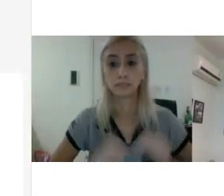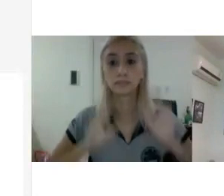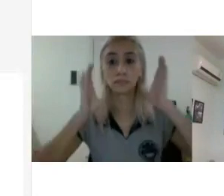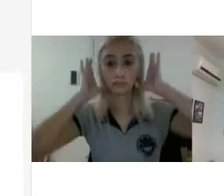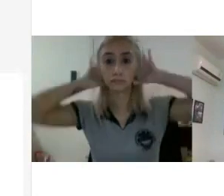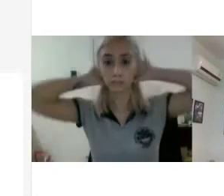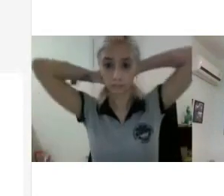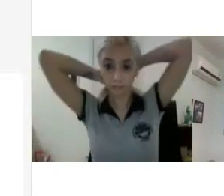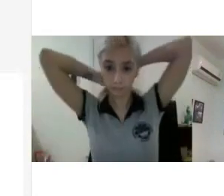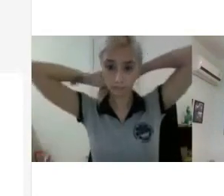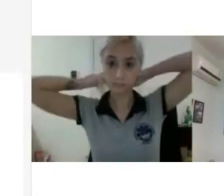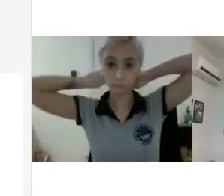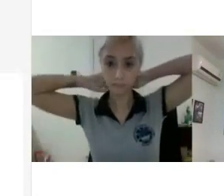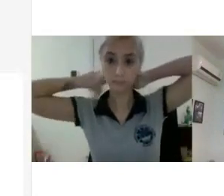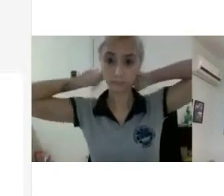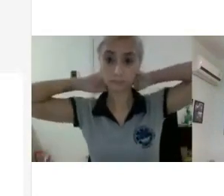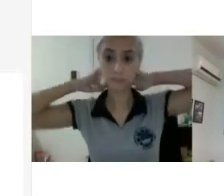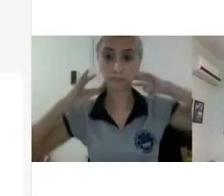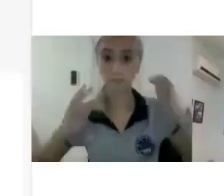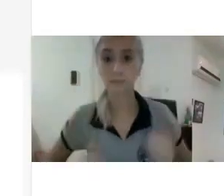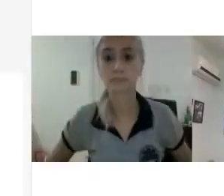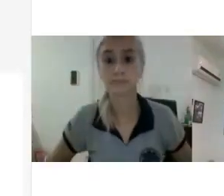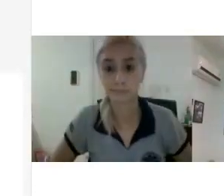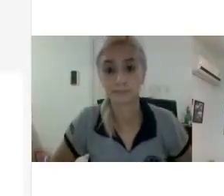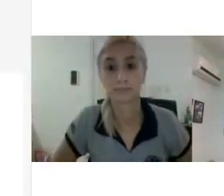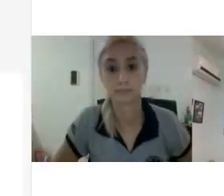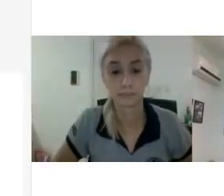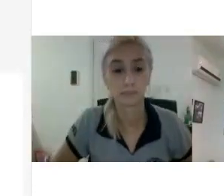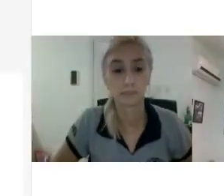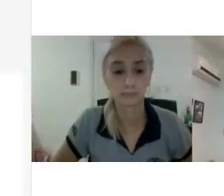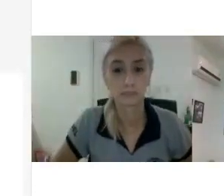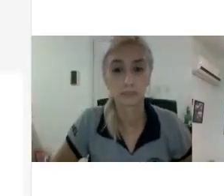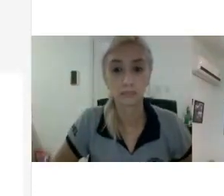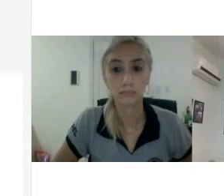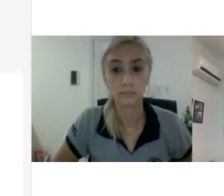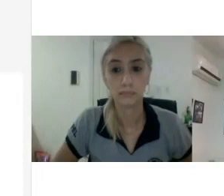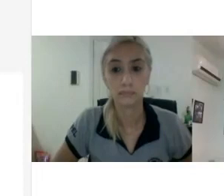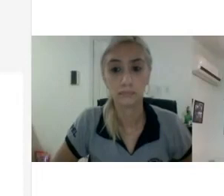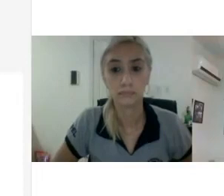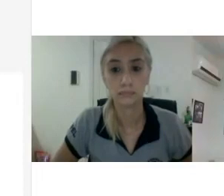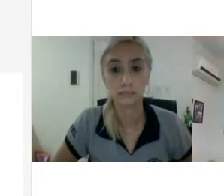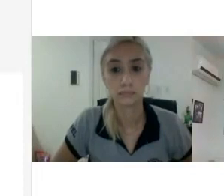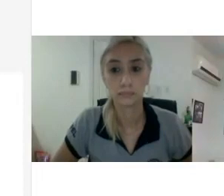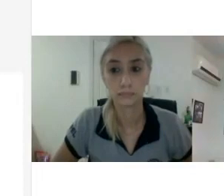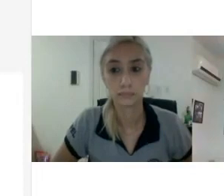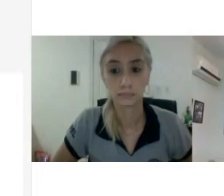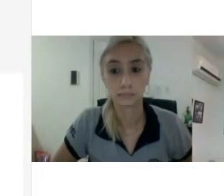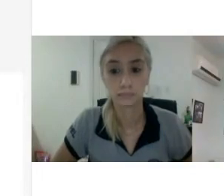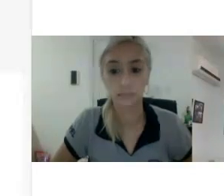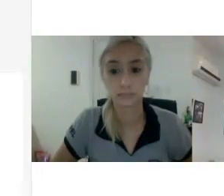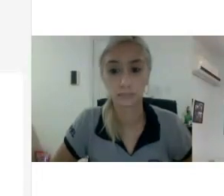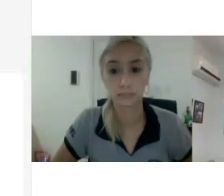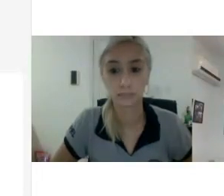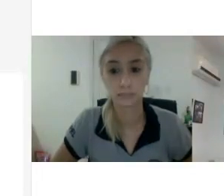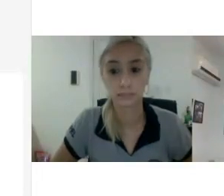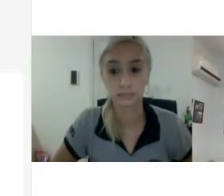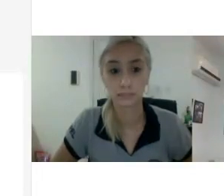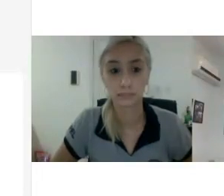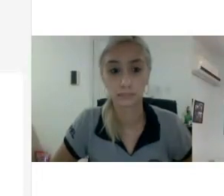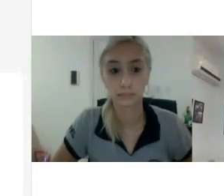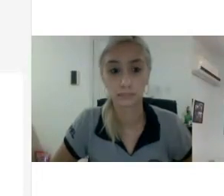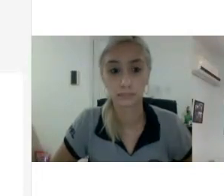hoje pequenos em relação a daqui a uma semana, e isso no futuro fará uma diferença. É